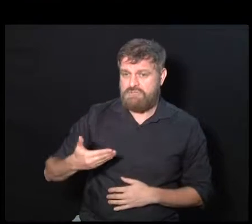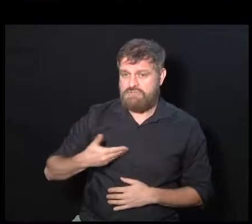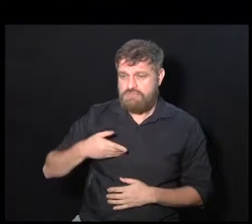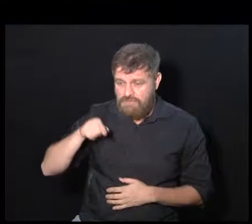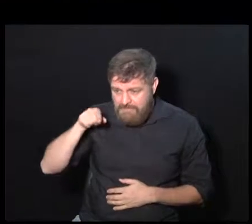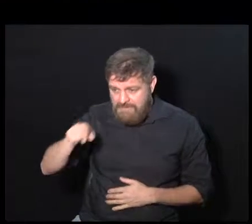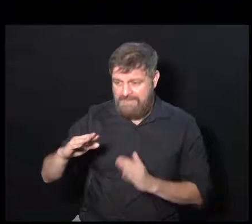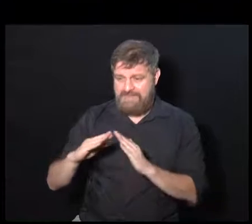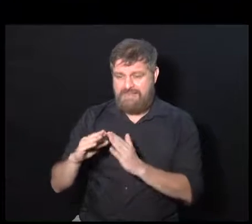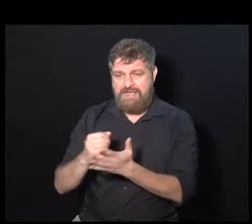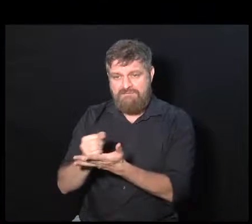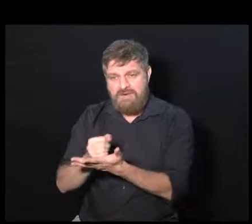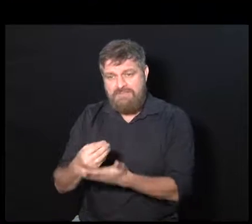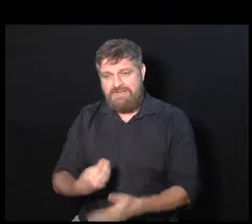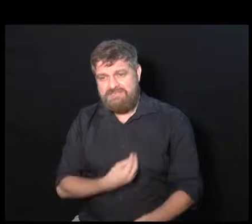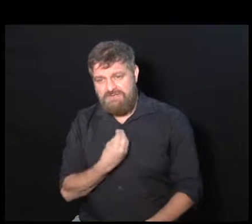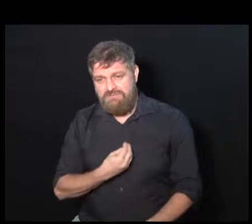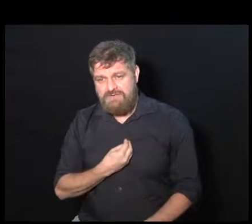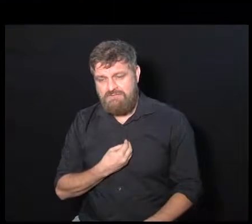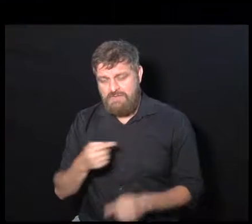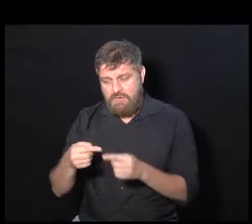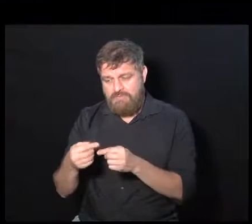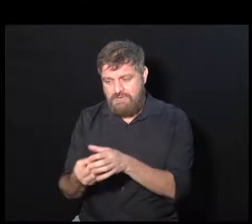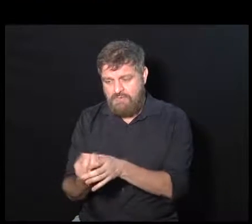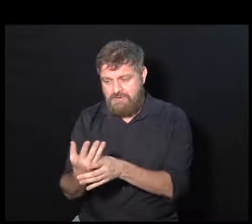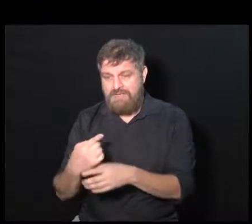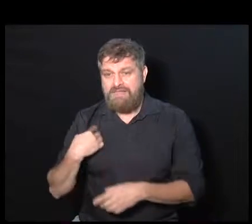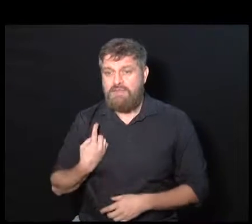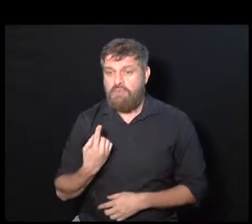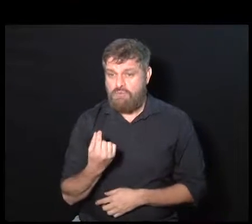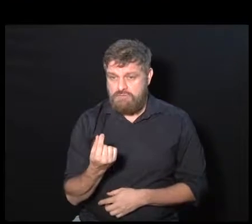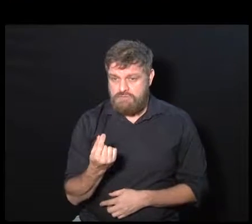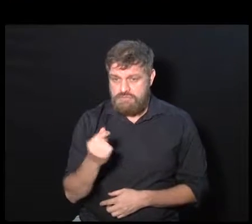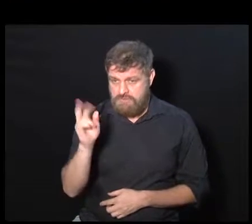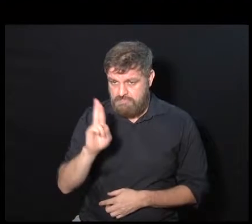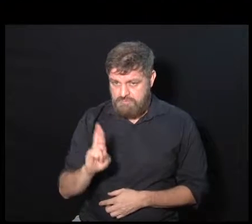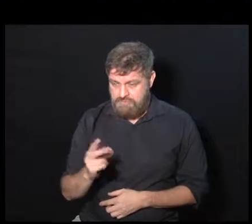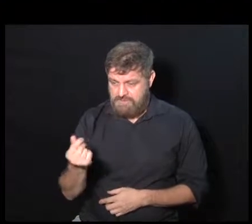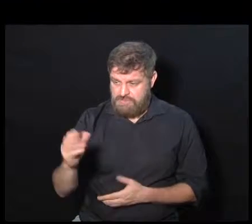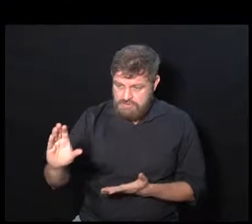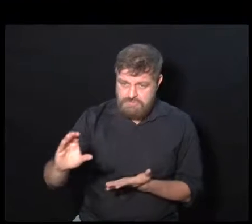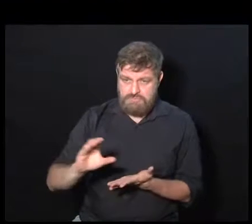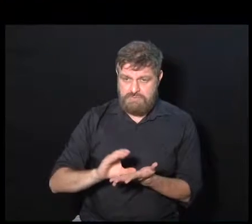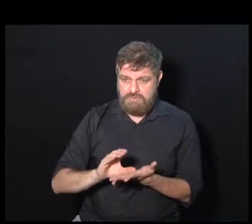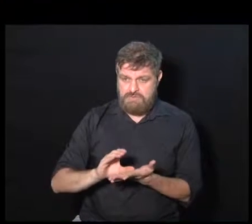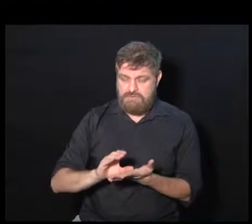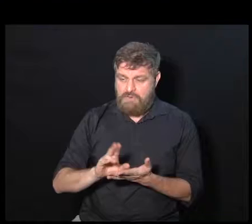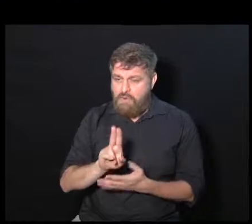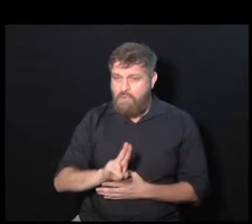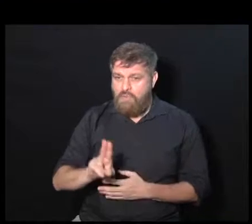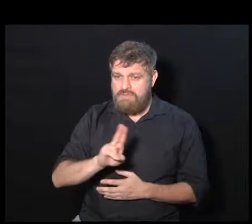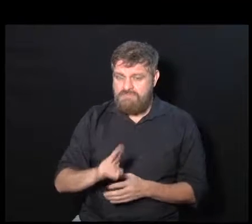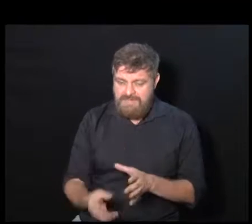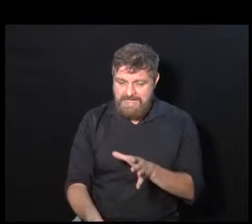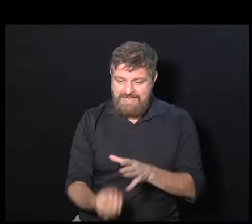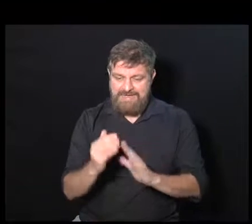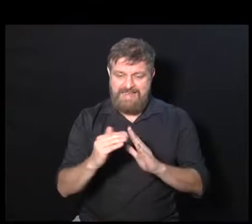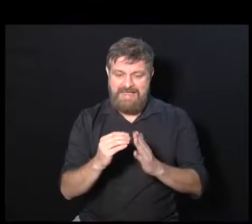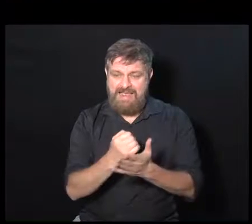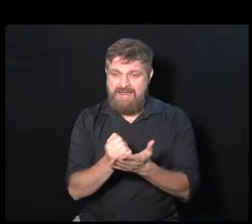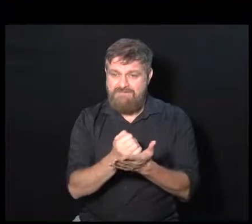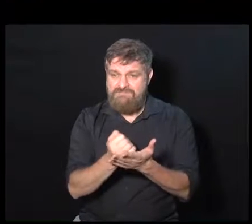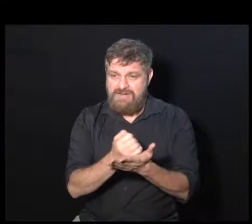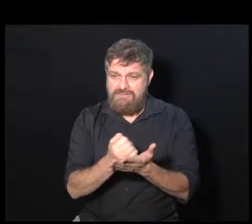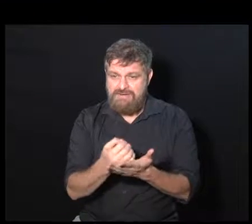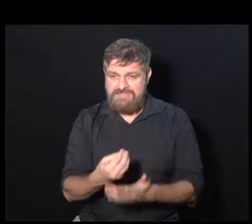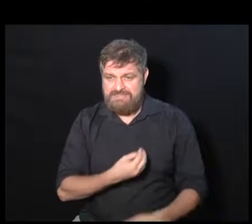Então, a gente vai utilizar esse valor dessa premiação que a gente recebeu para mais novas farmácias vivas